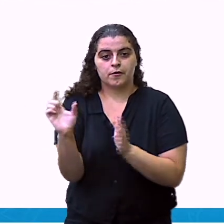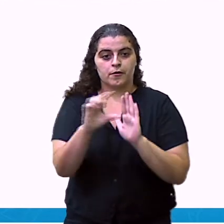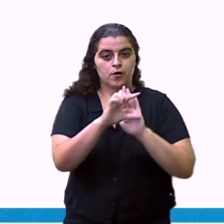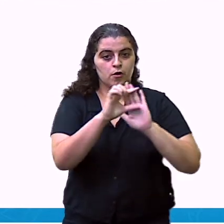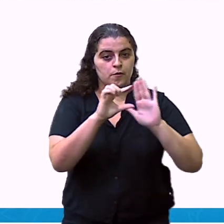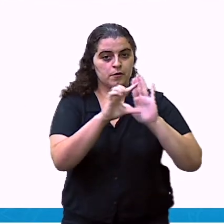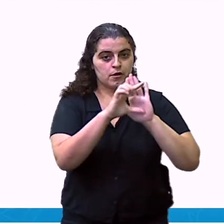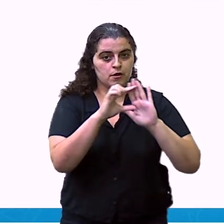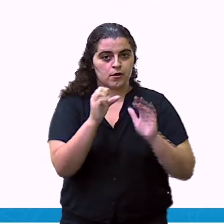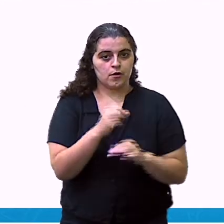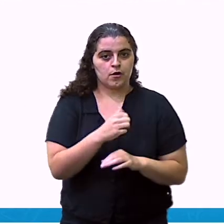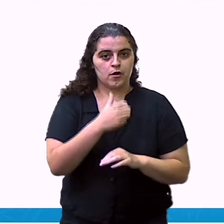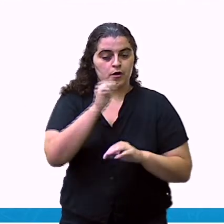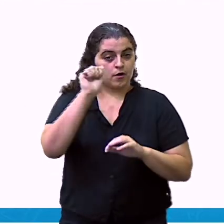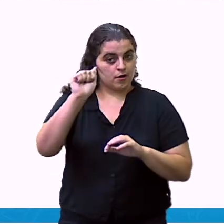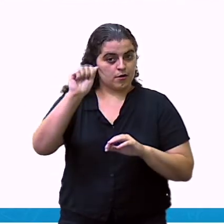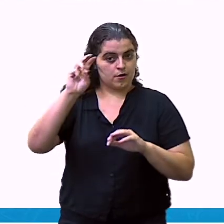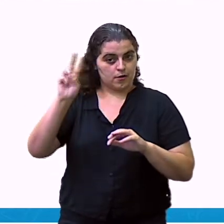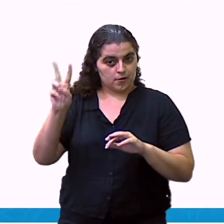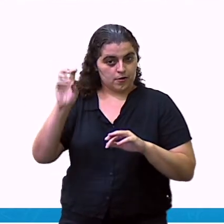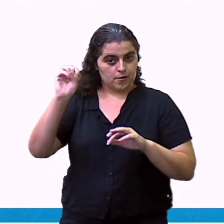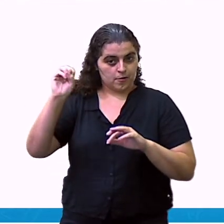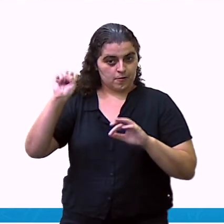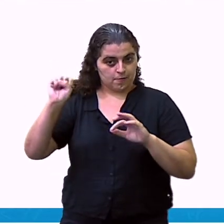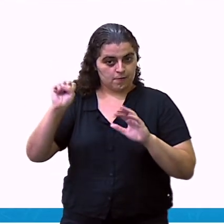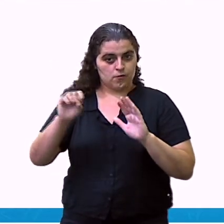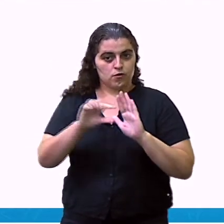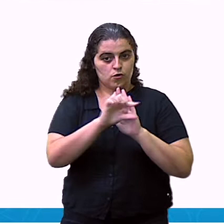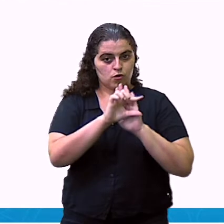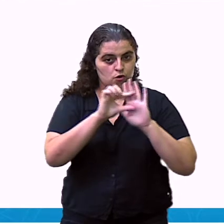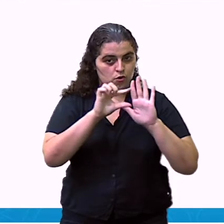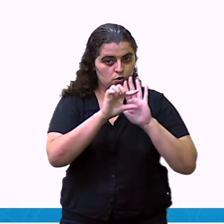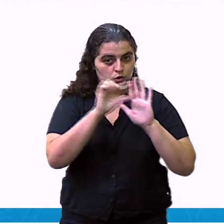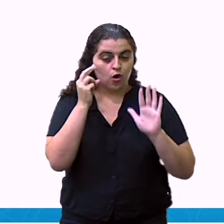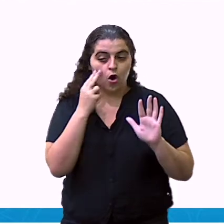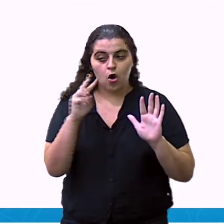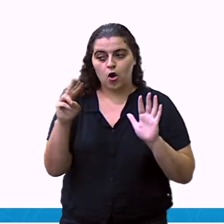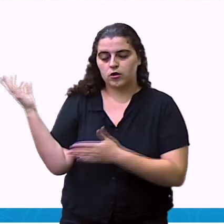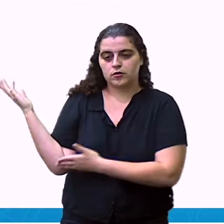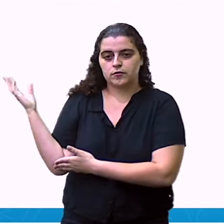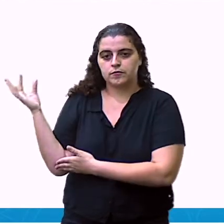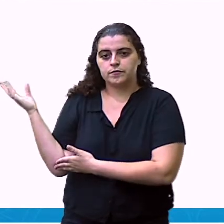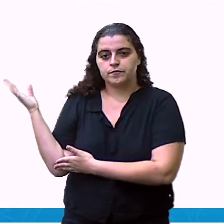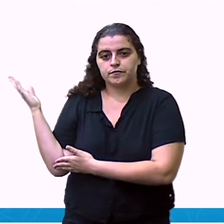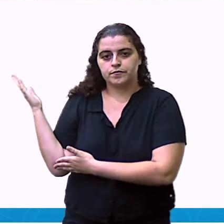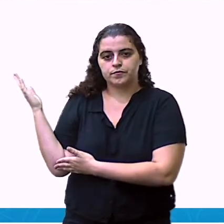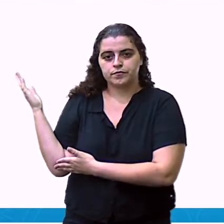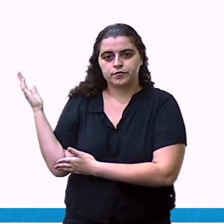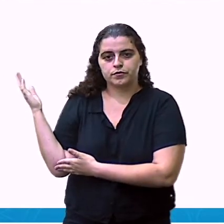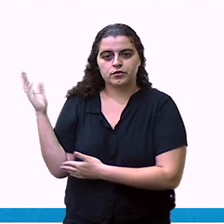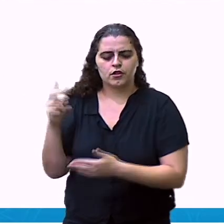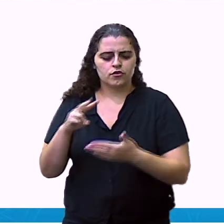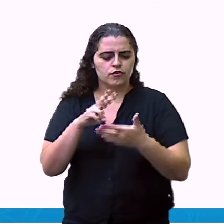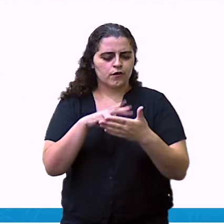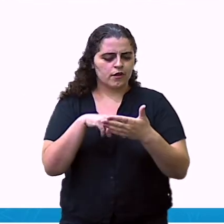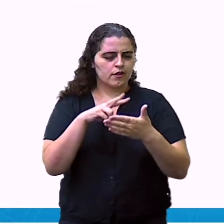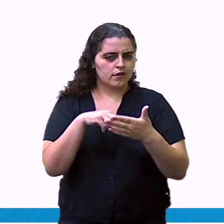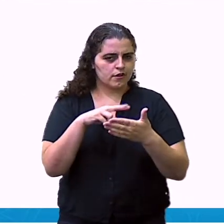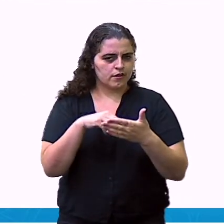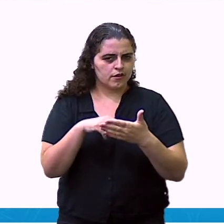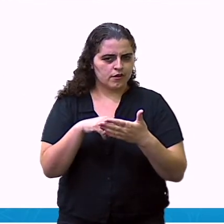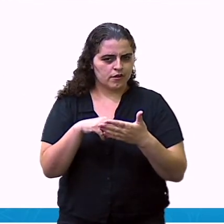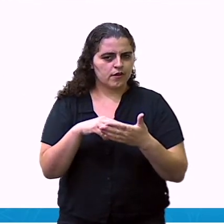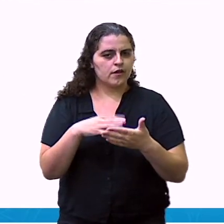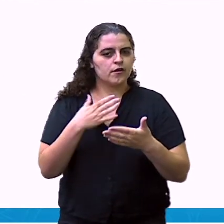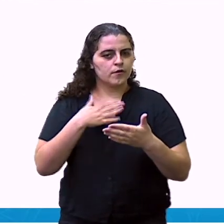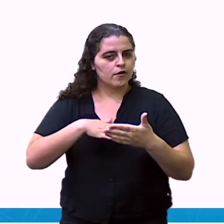para vocês, avos, junto ao nome da fração. Então, vamos observar o seguinte. Então, nós vamos ler agora normalmente